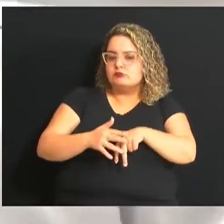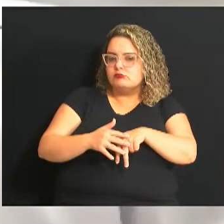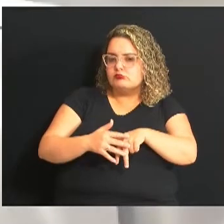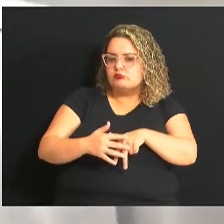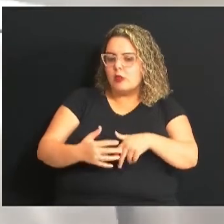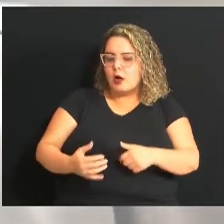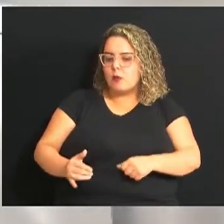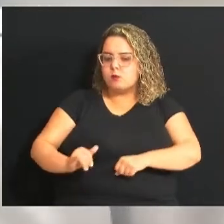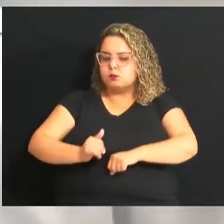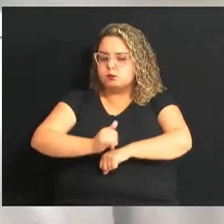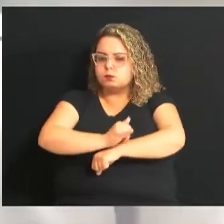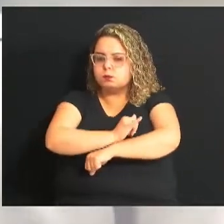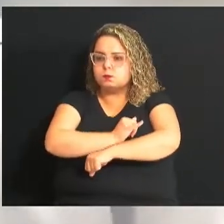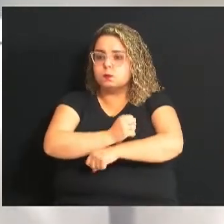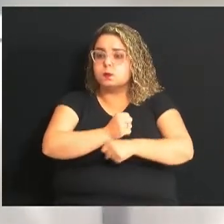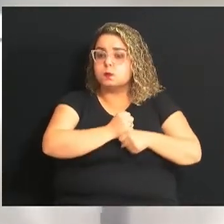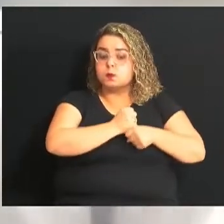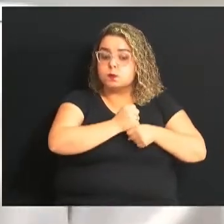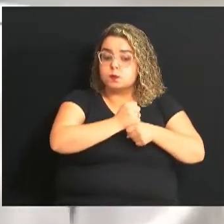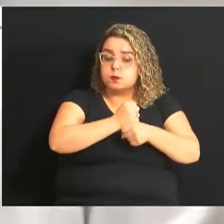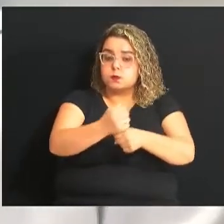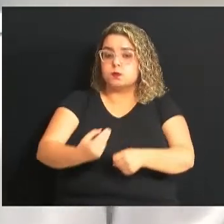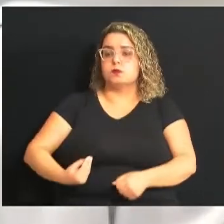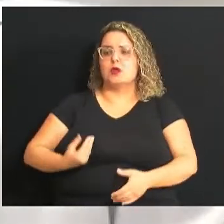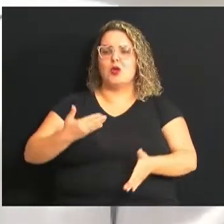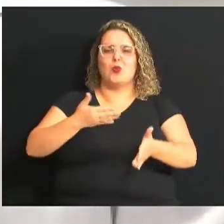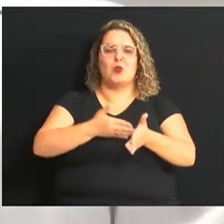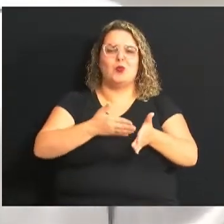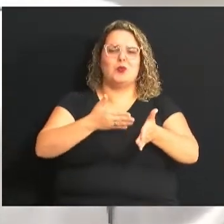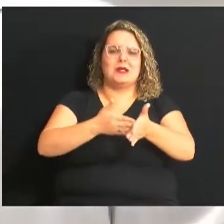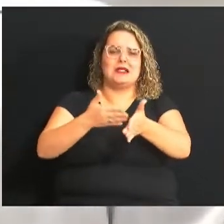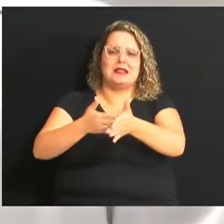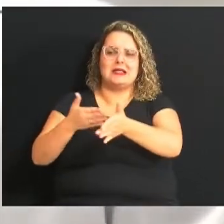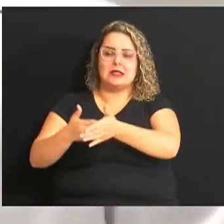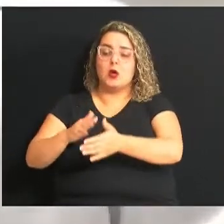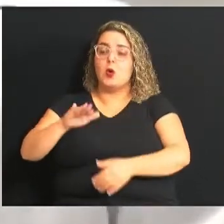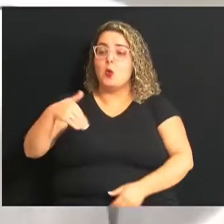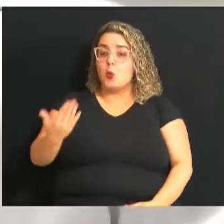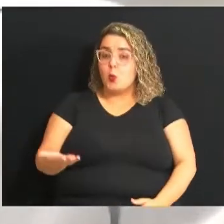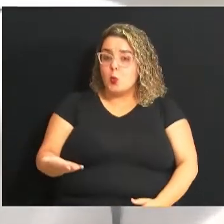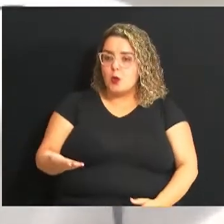passou alguns anos da sua vida com restrições, a hora que esse paciente